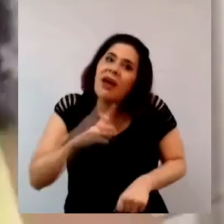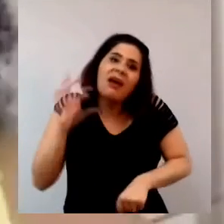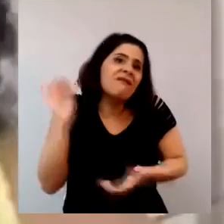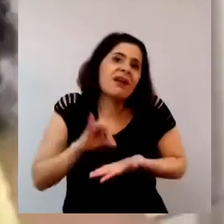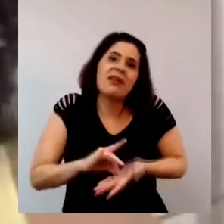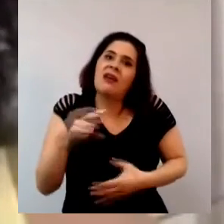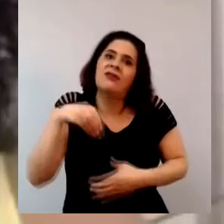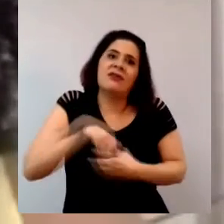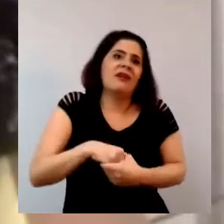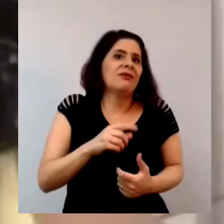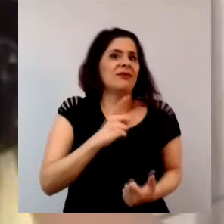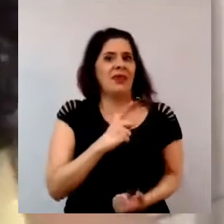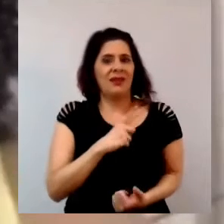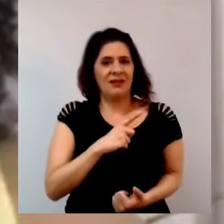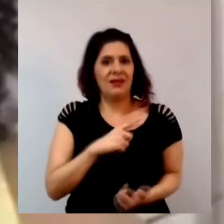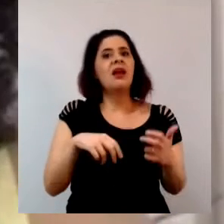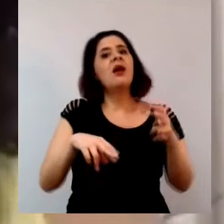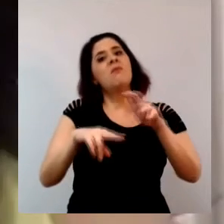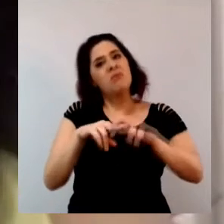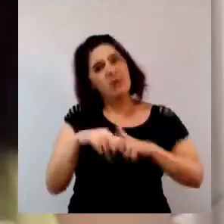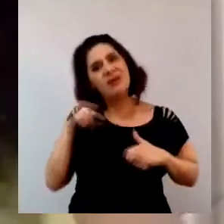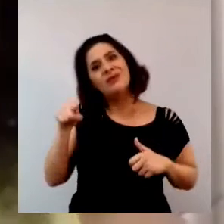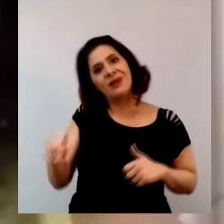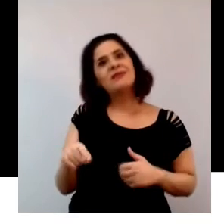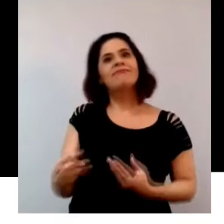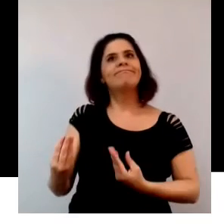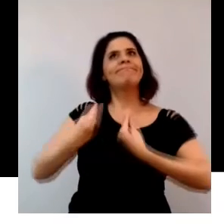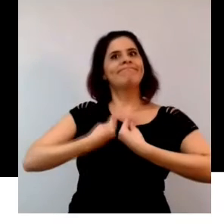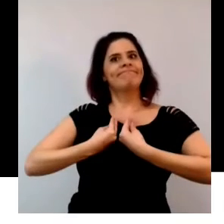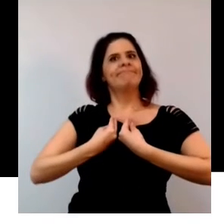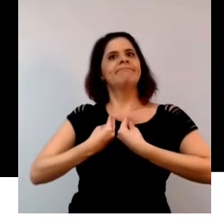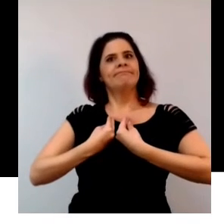isso que elas fazem o que fazem. E eu queria, assim, já para a gente já